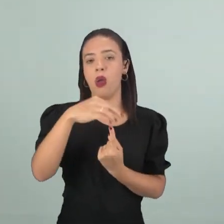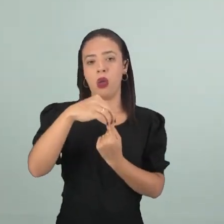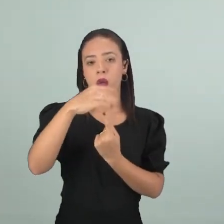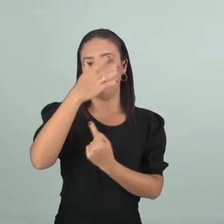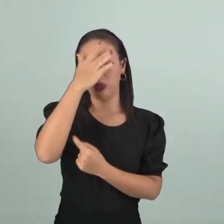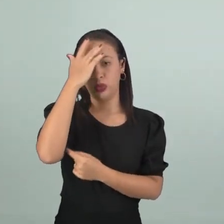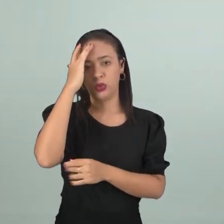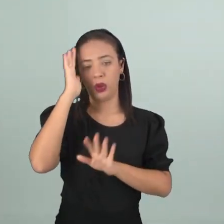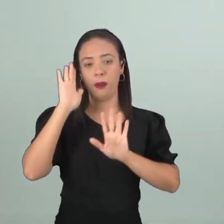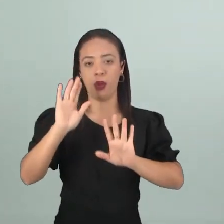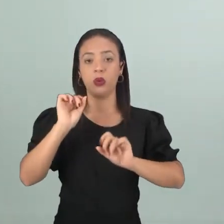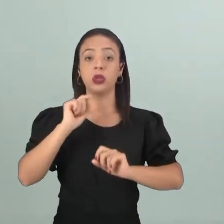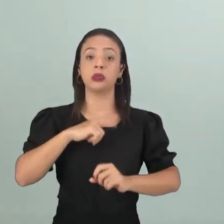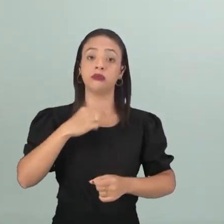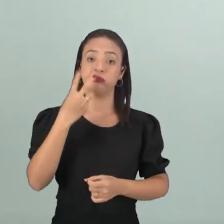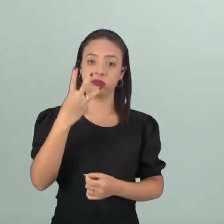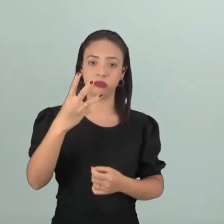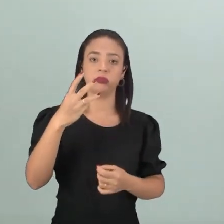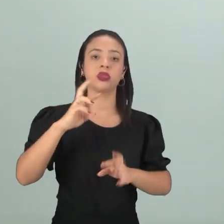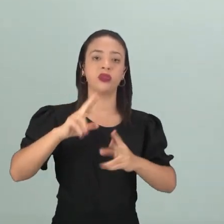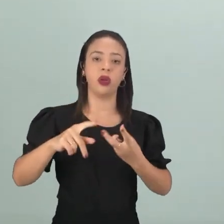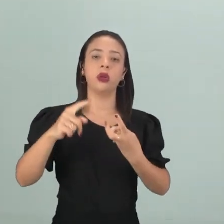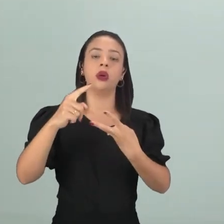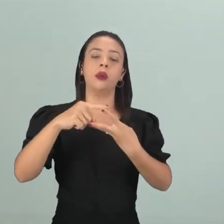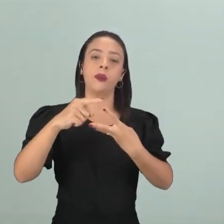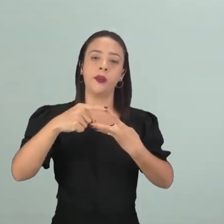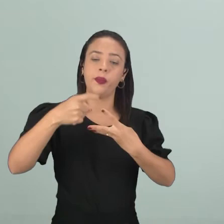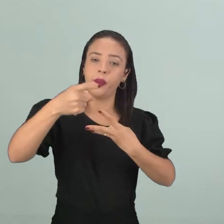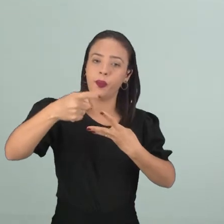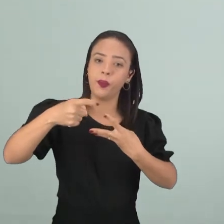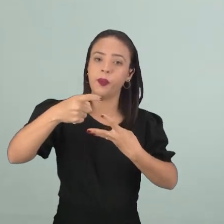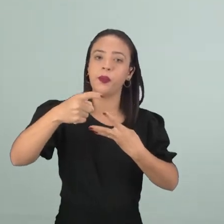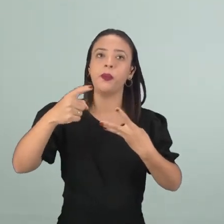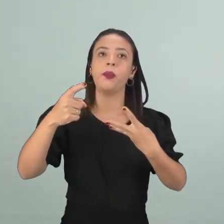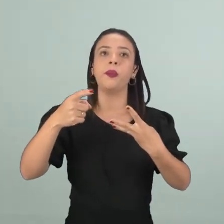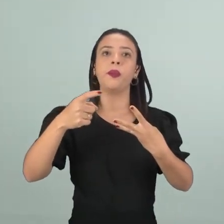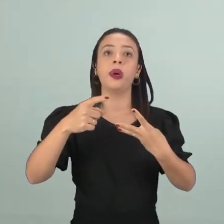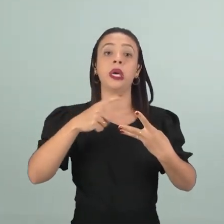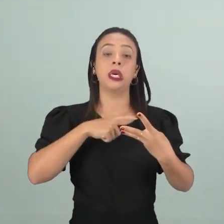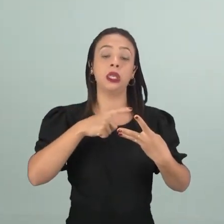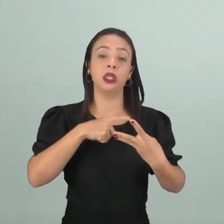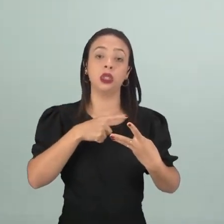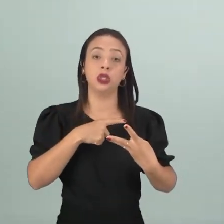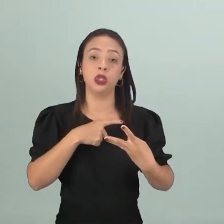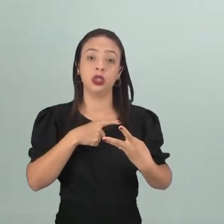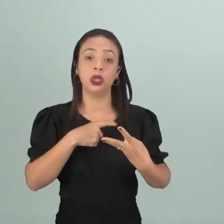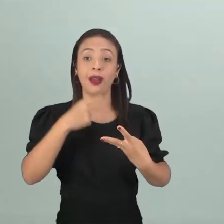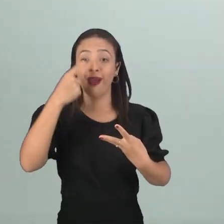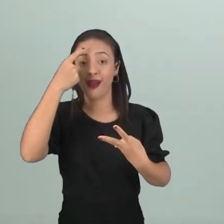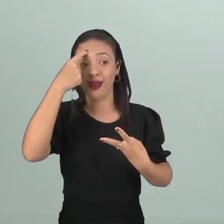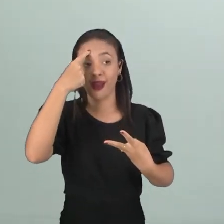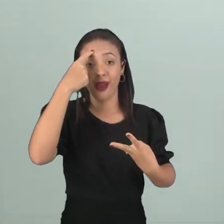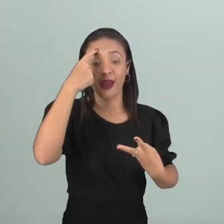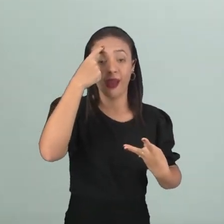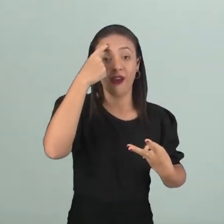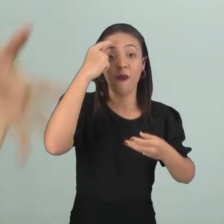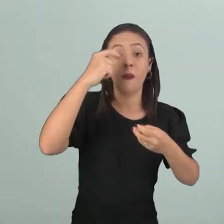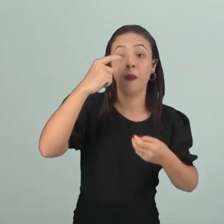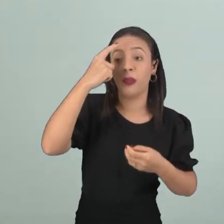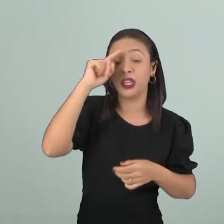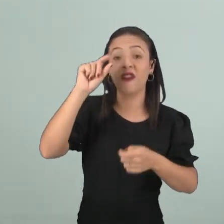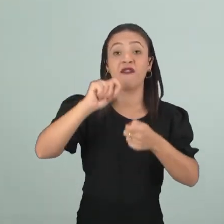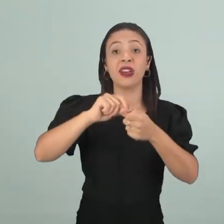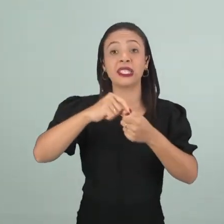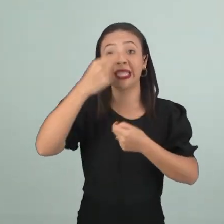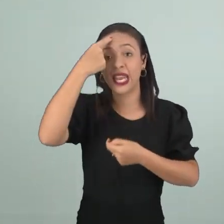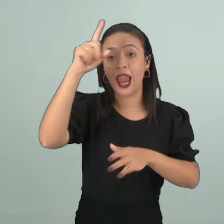mas dividido em 3 grandes esferas, que seria o poder executivo, responsável por executar as leis,